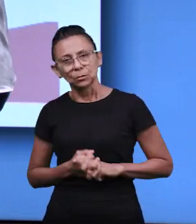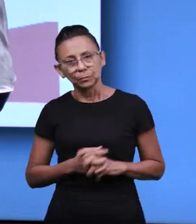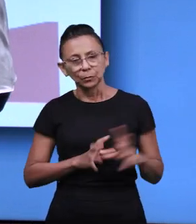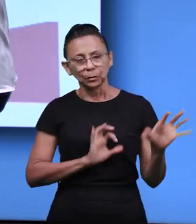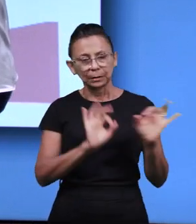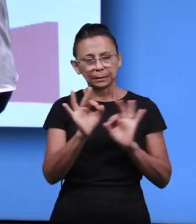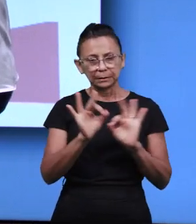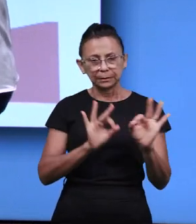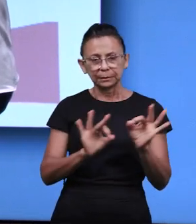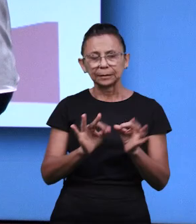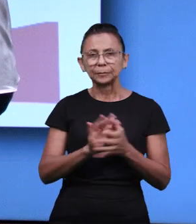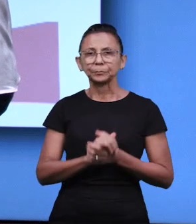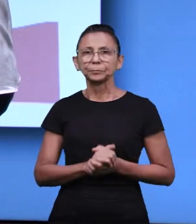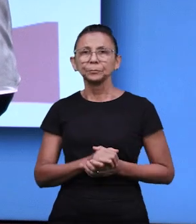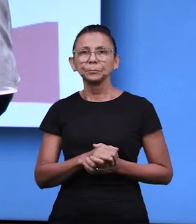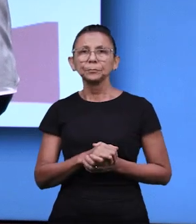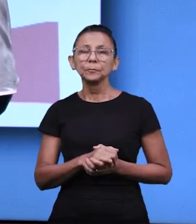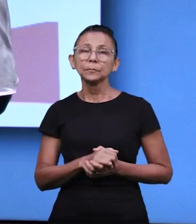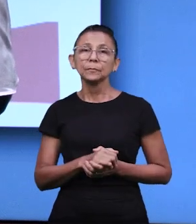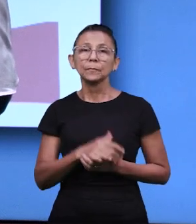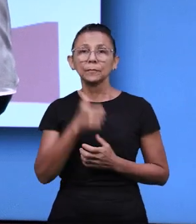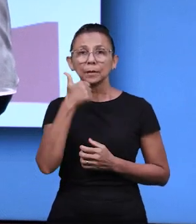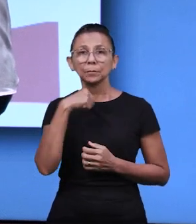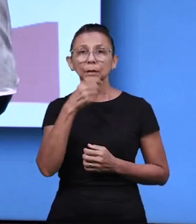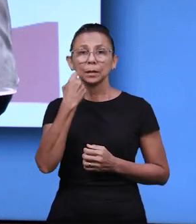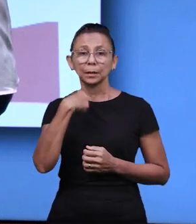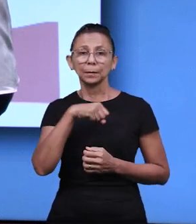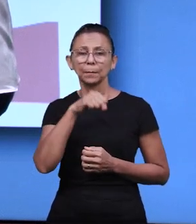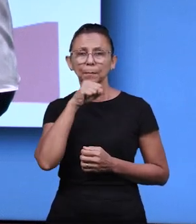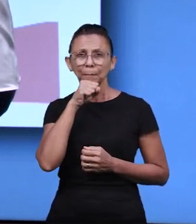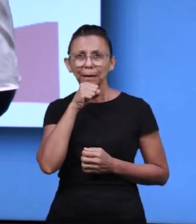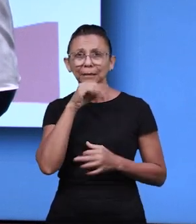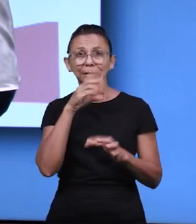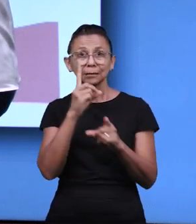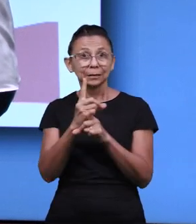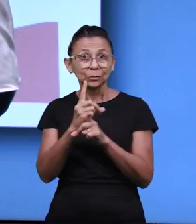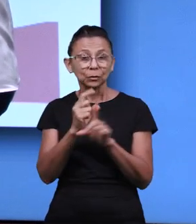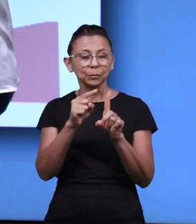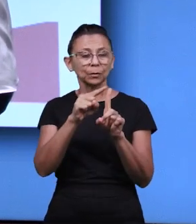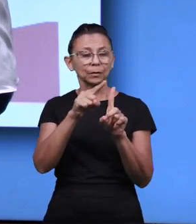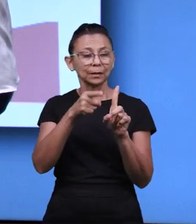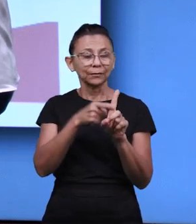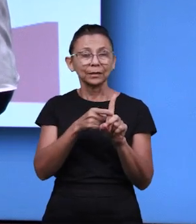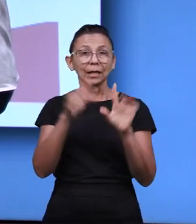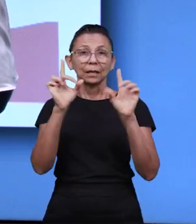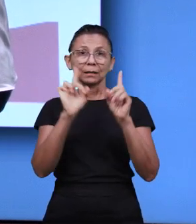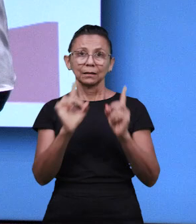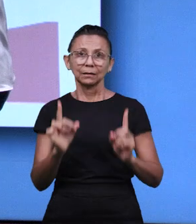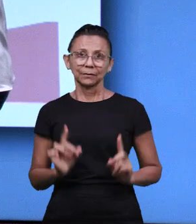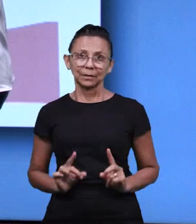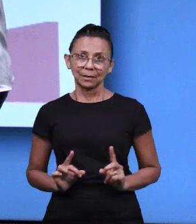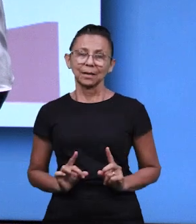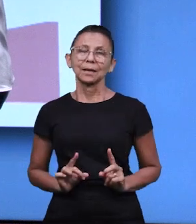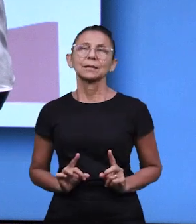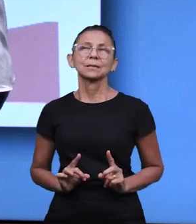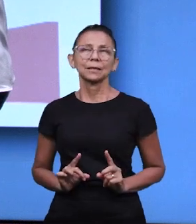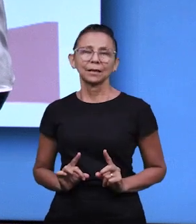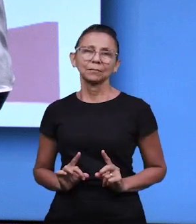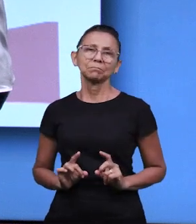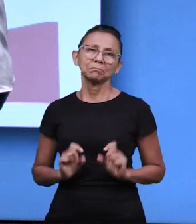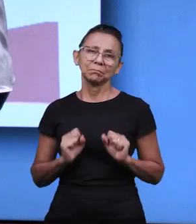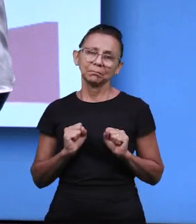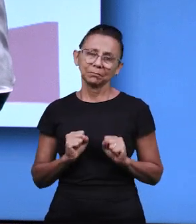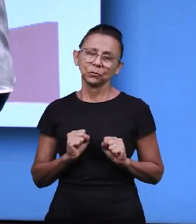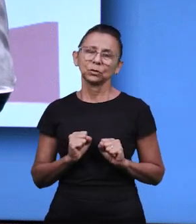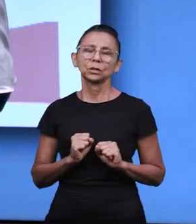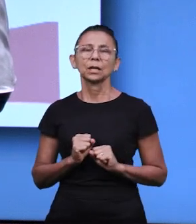pais que já sabiam que tinham um filho com alguma deficiência durante o processo de gravidez, eu imagino que eles já